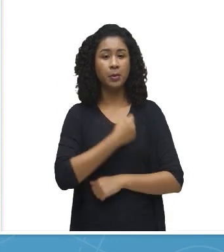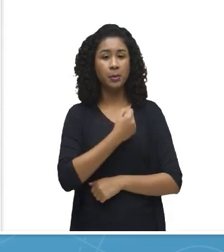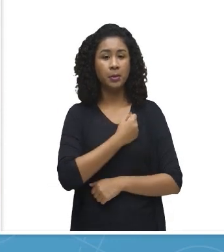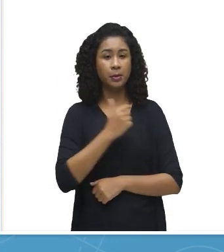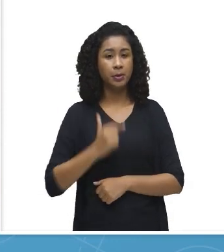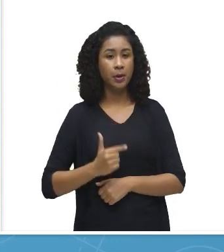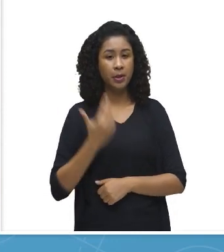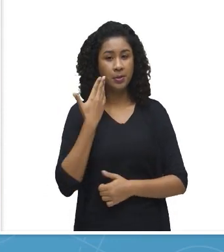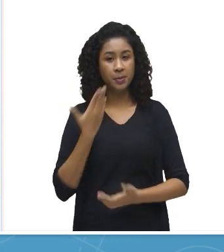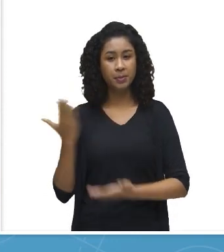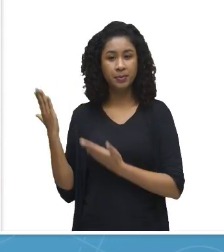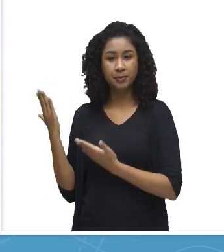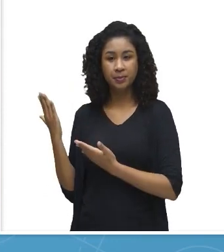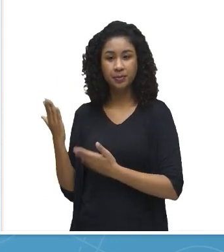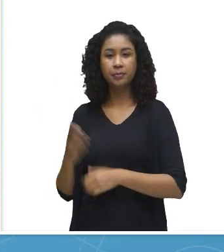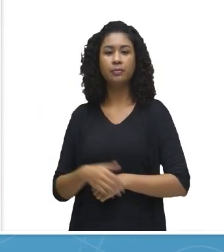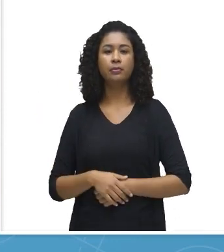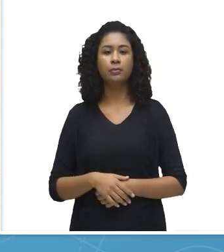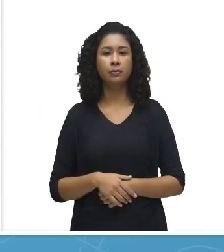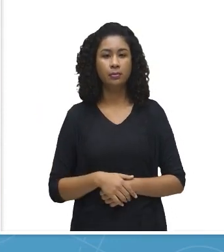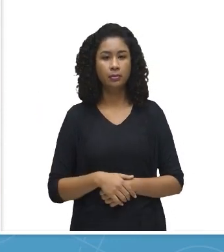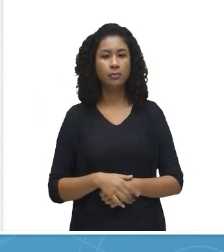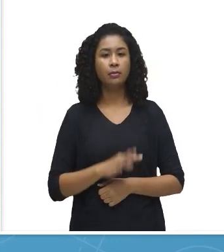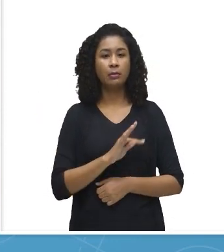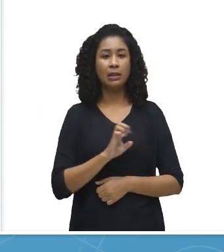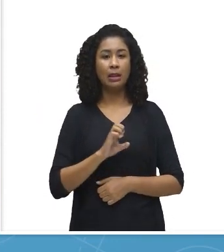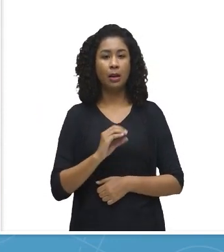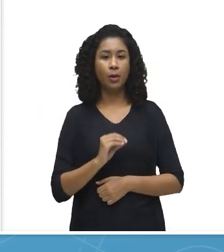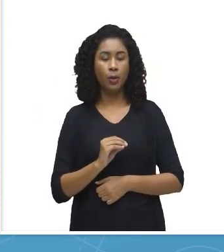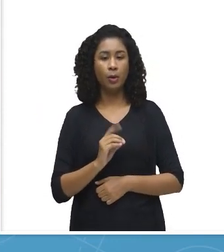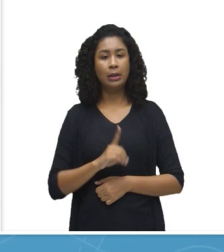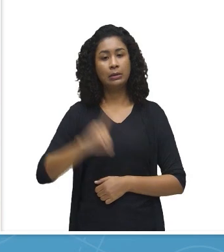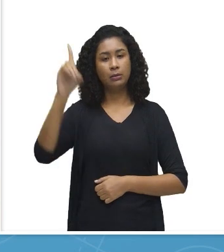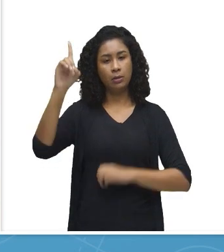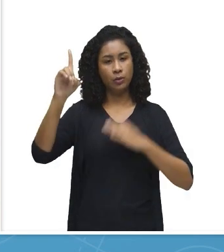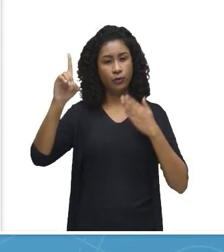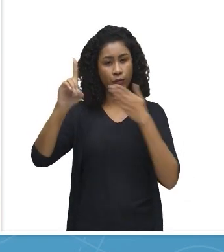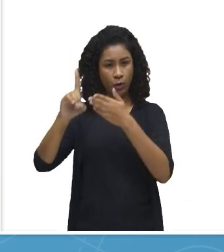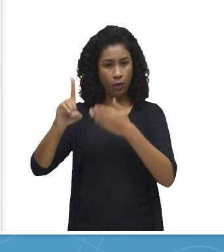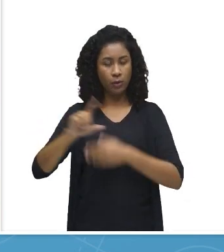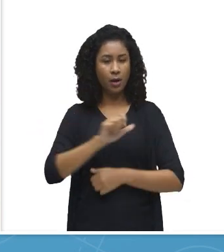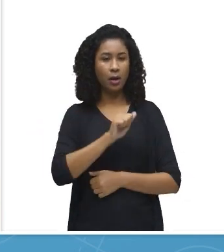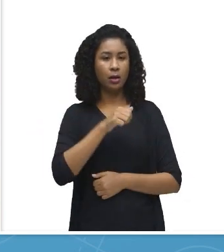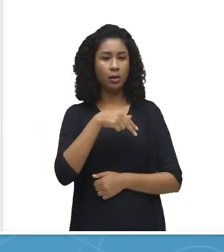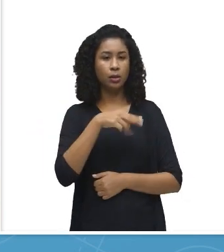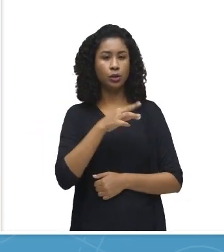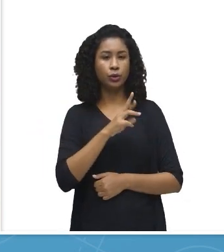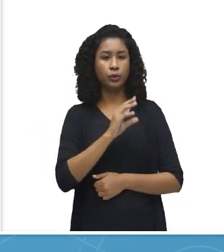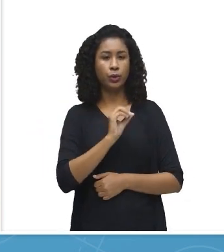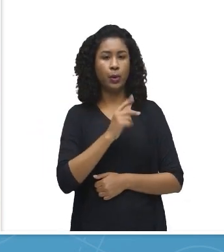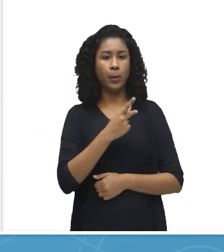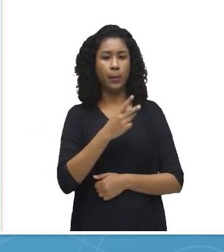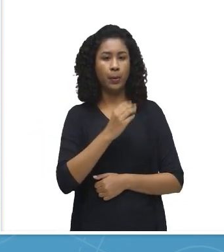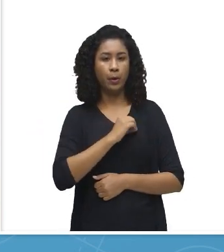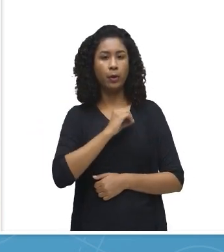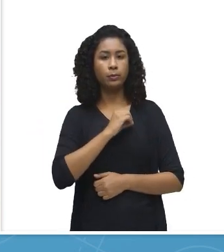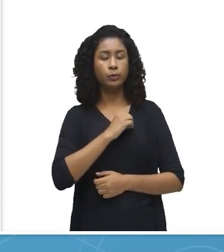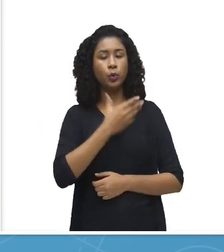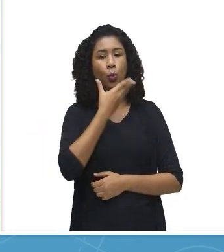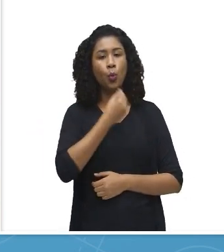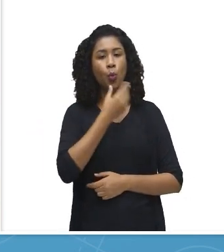Bem, o teocentrismo, Deus é o centro, e o antropocentrismo como Deus, o homem é o centro de tudo,